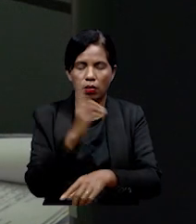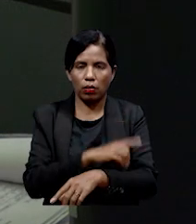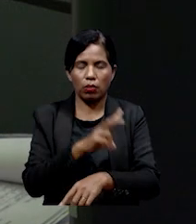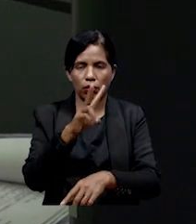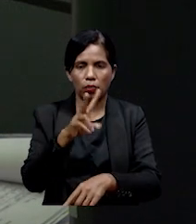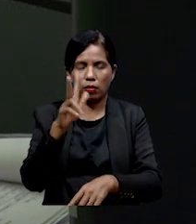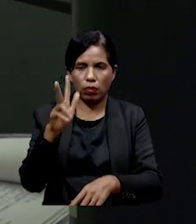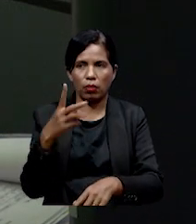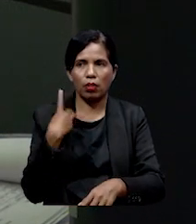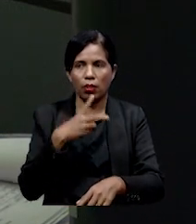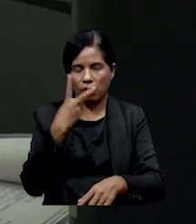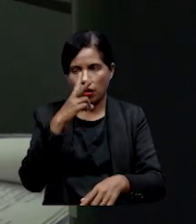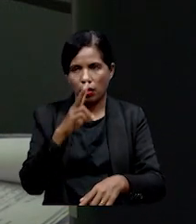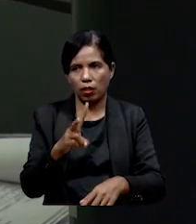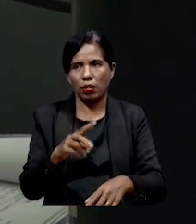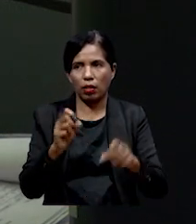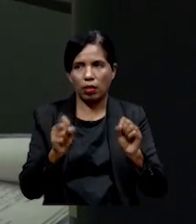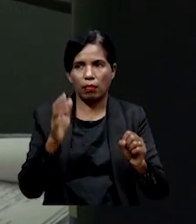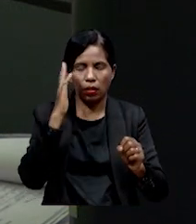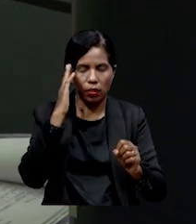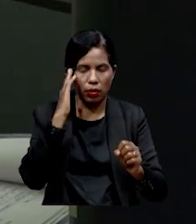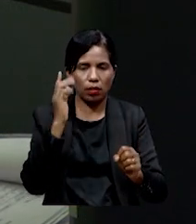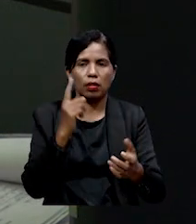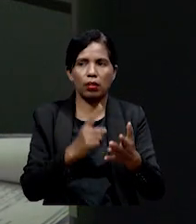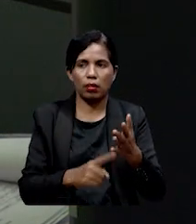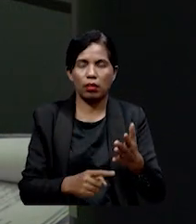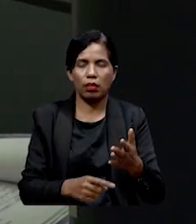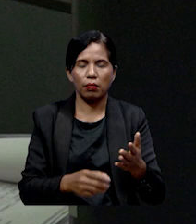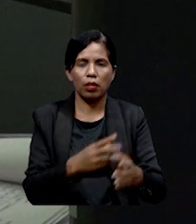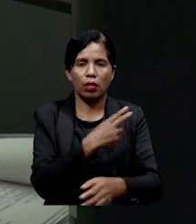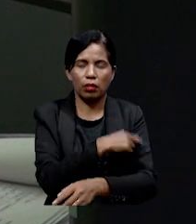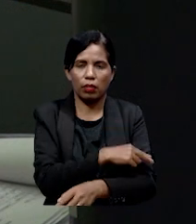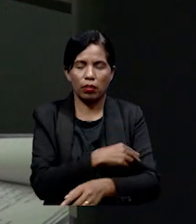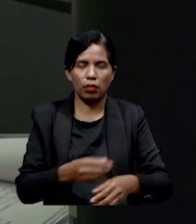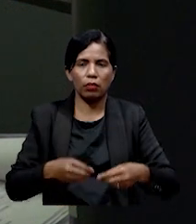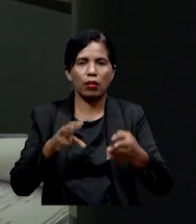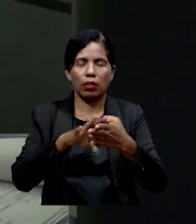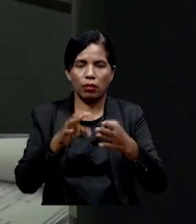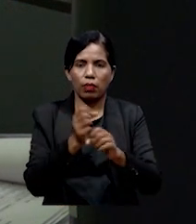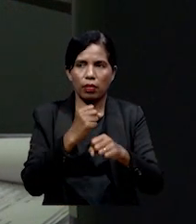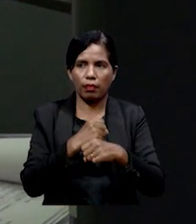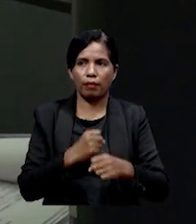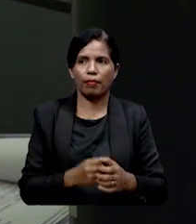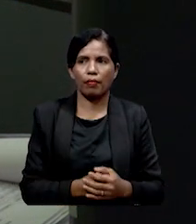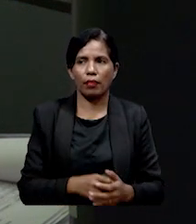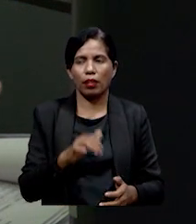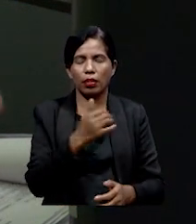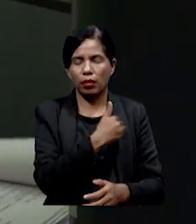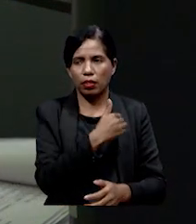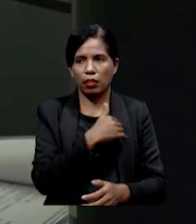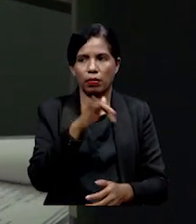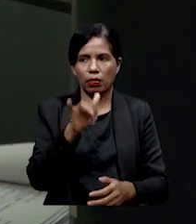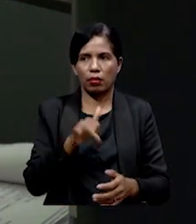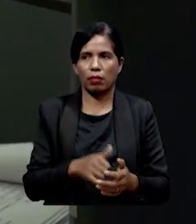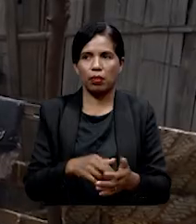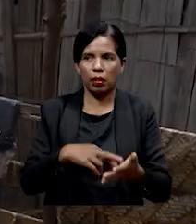mas fala, fala para a melhor atena de um ansir, né, se sair, sair, mas lá é para a minha hospital, ele foi carta bala. Sim, se dá uma ami, retan